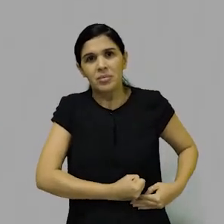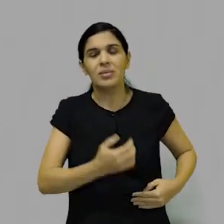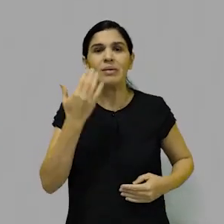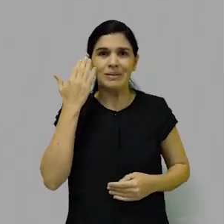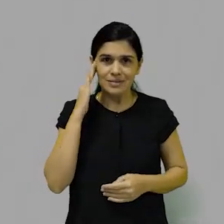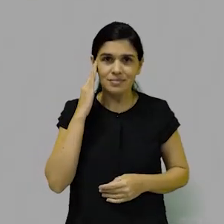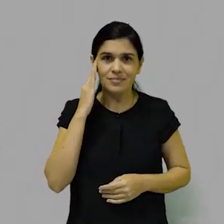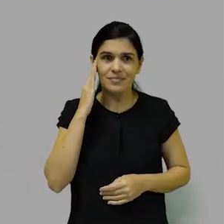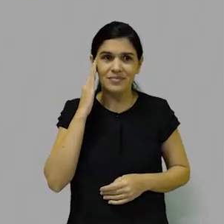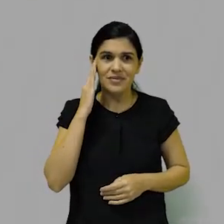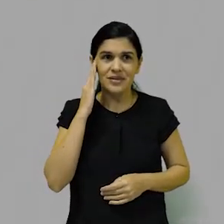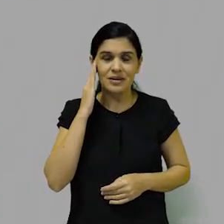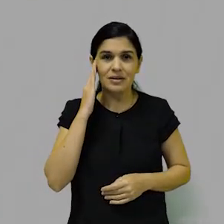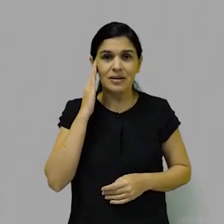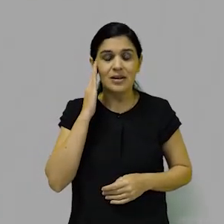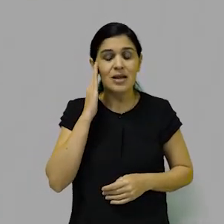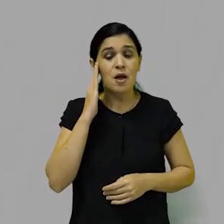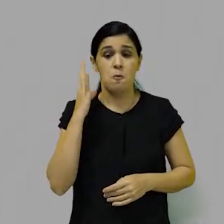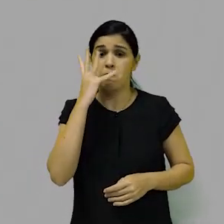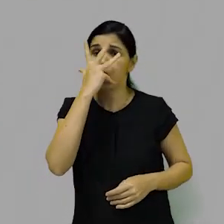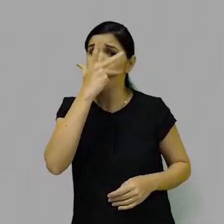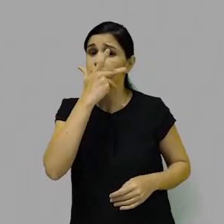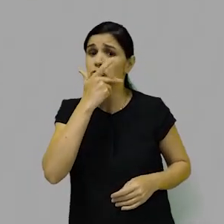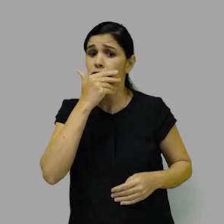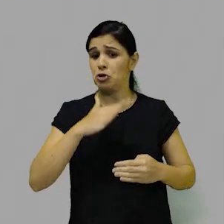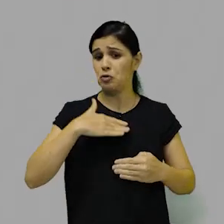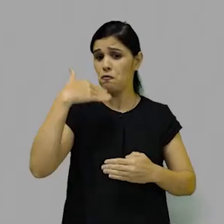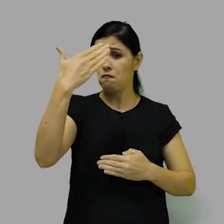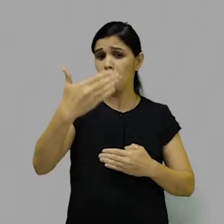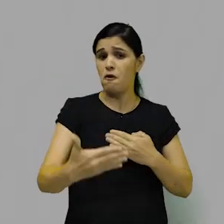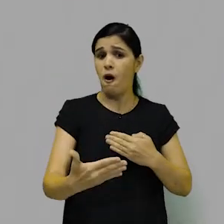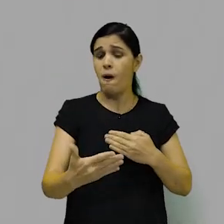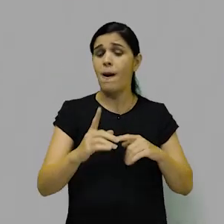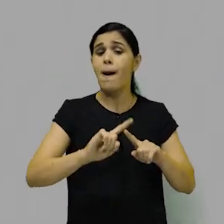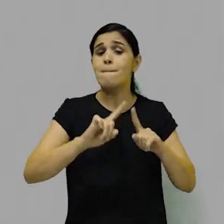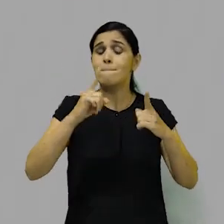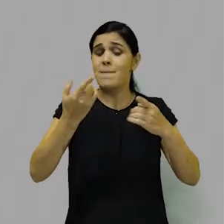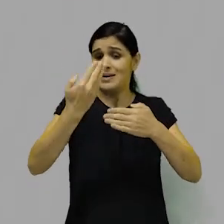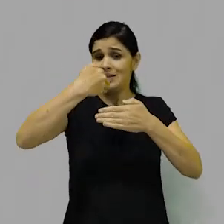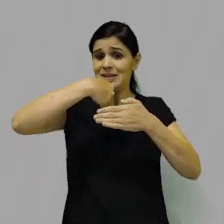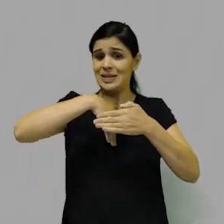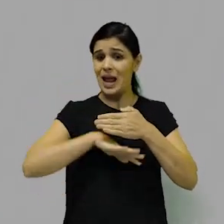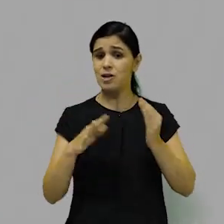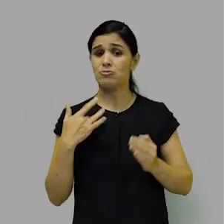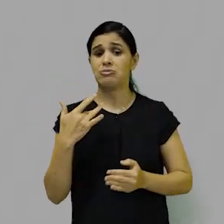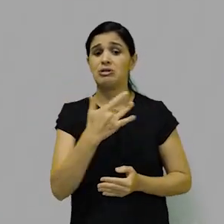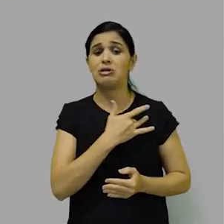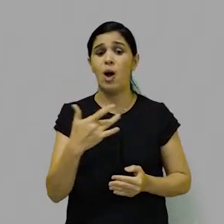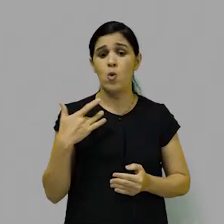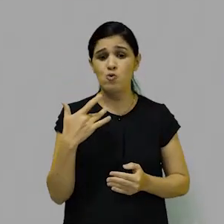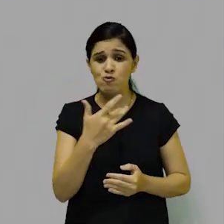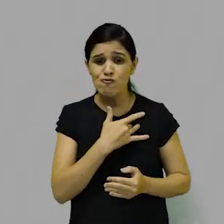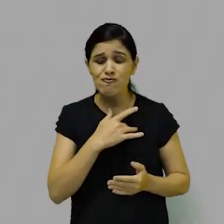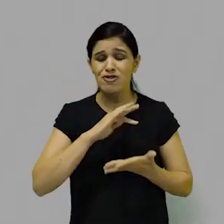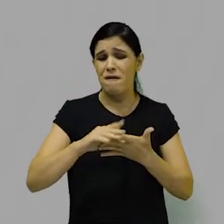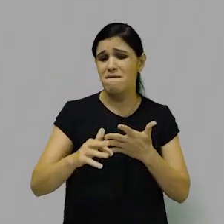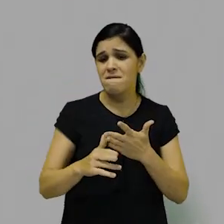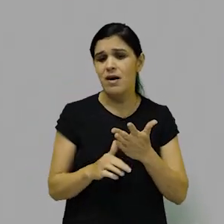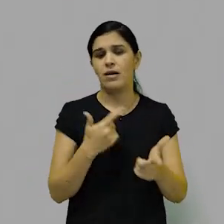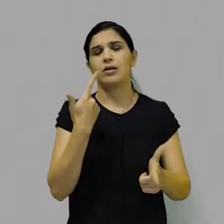por fora, está todo estragado por dentro. E é uma pessoa que passa, que tem um discurso que acaba por influenciar